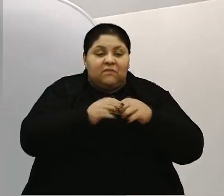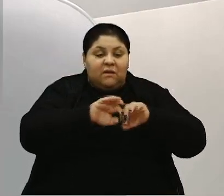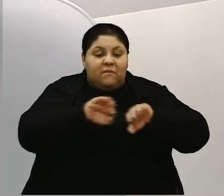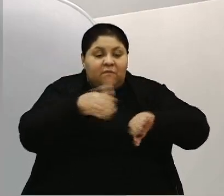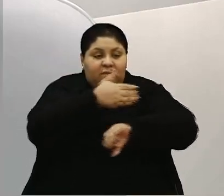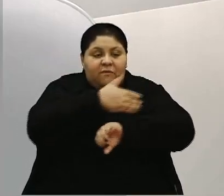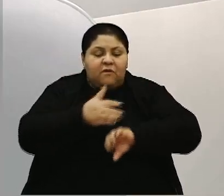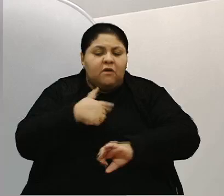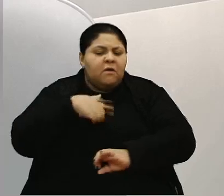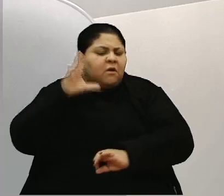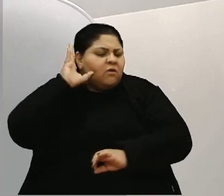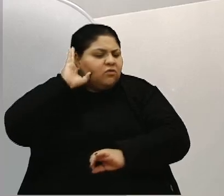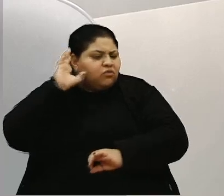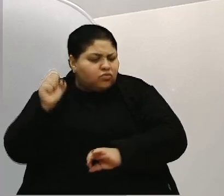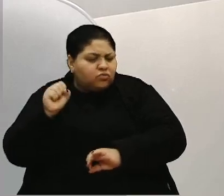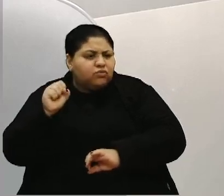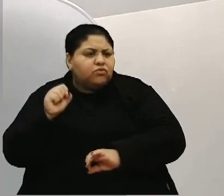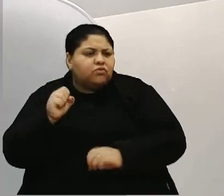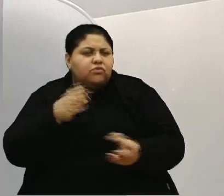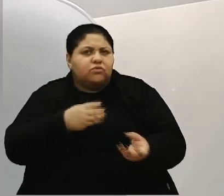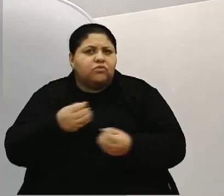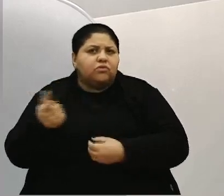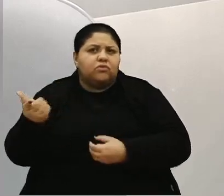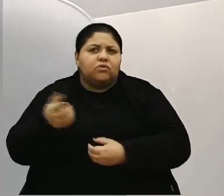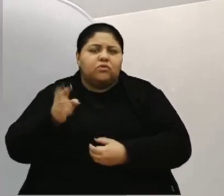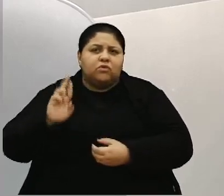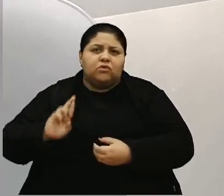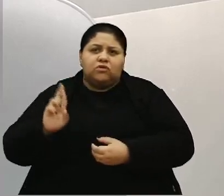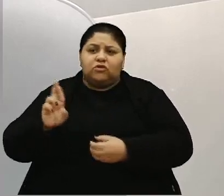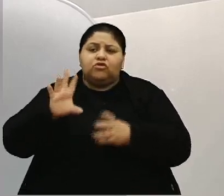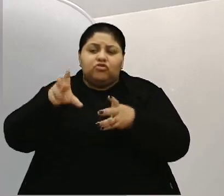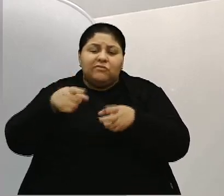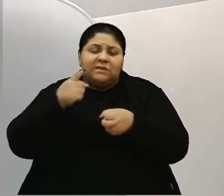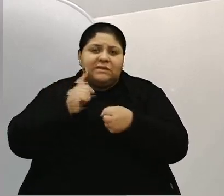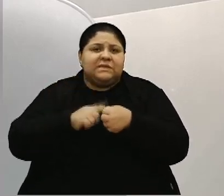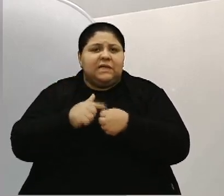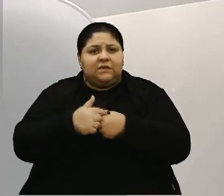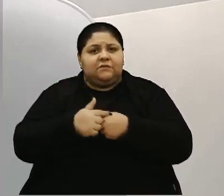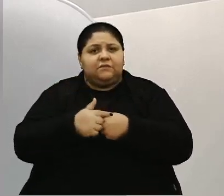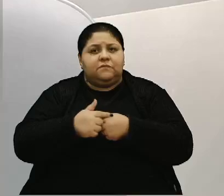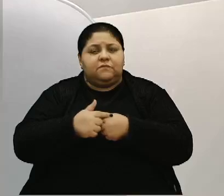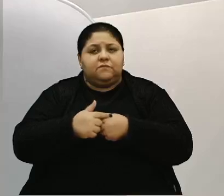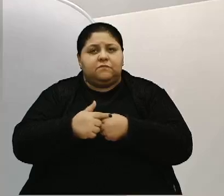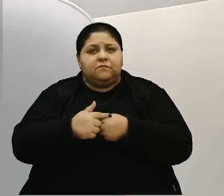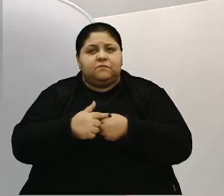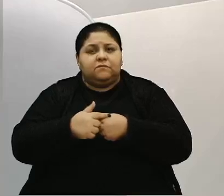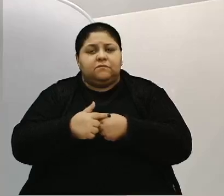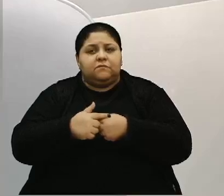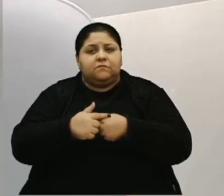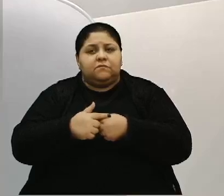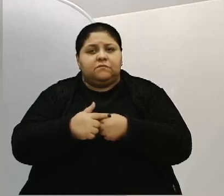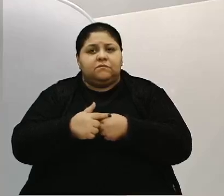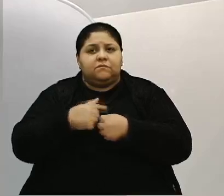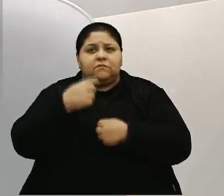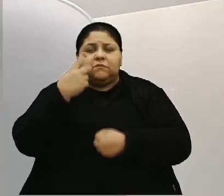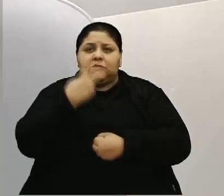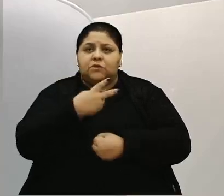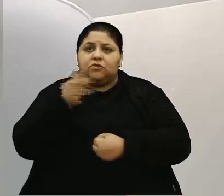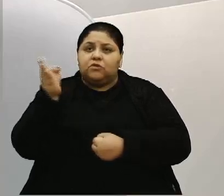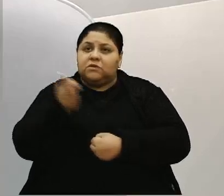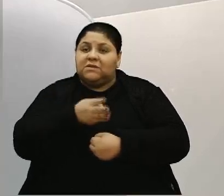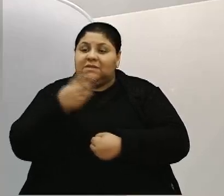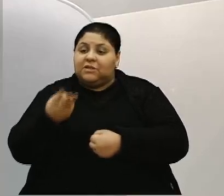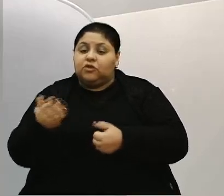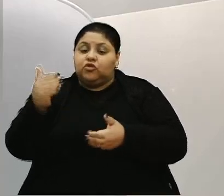eu escuto muito, sim, hoje eu sou representante de toda a cidade. Se olhar, eu fiz 2/3 dos votos dentro da